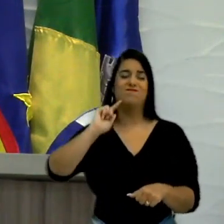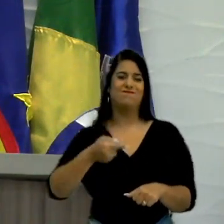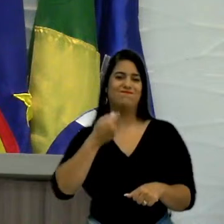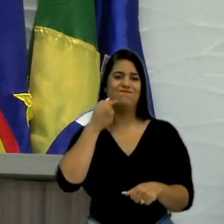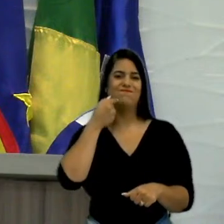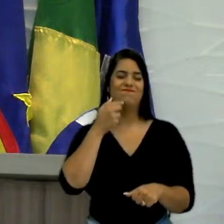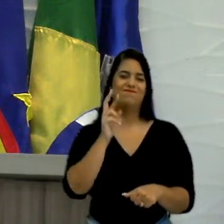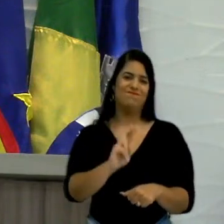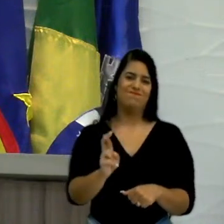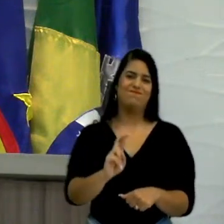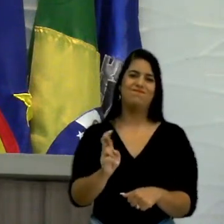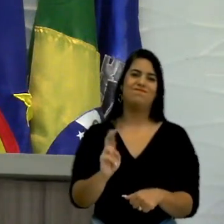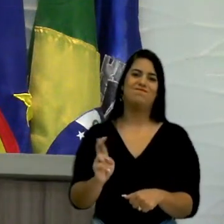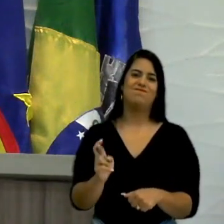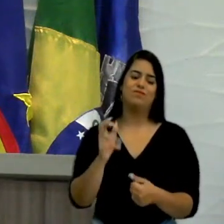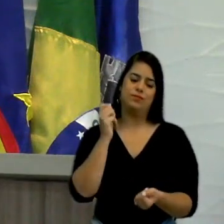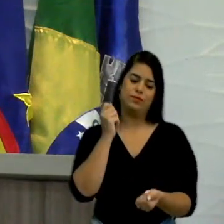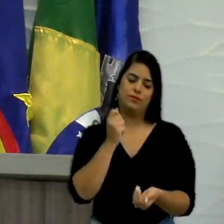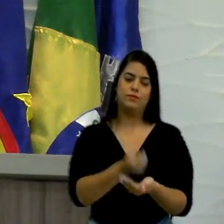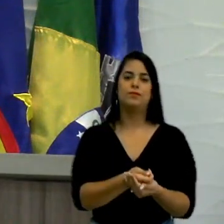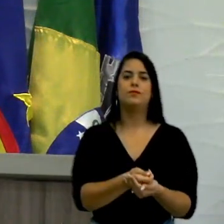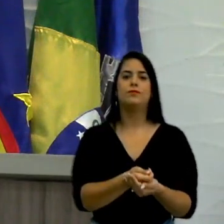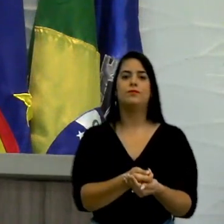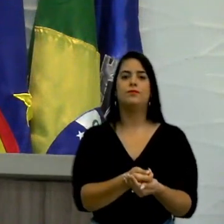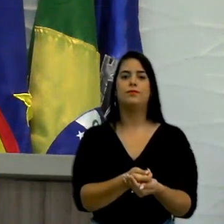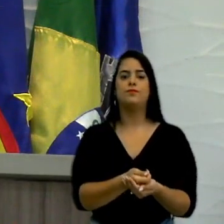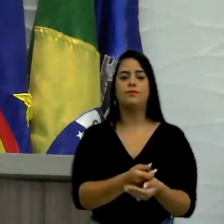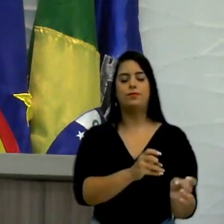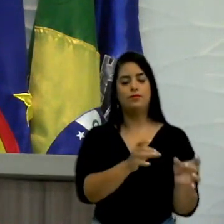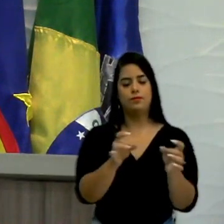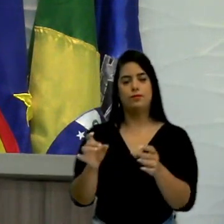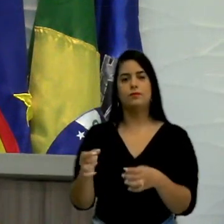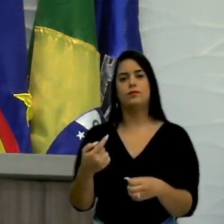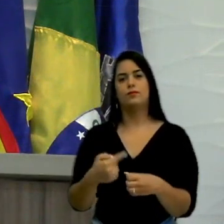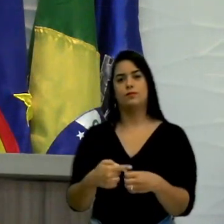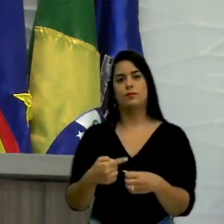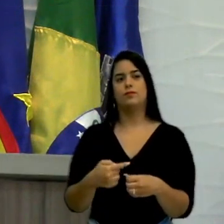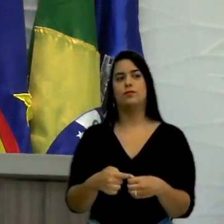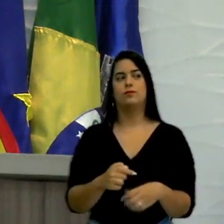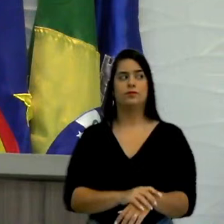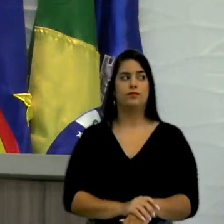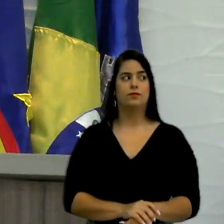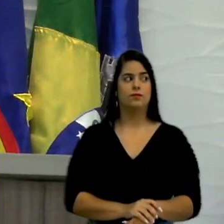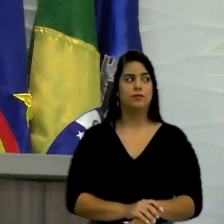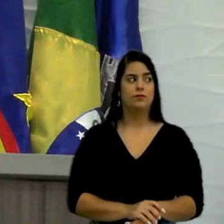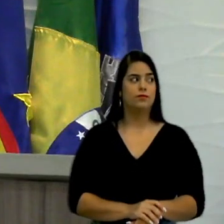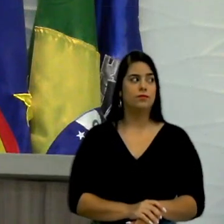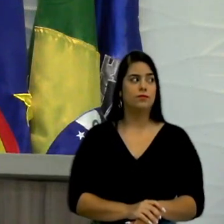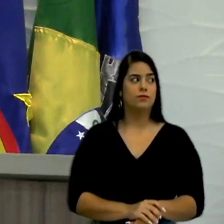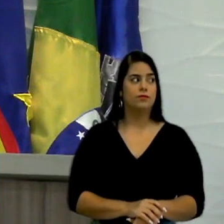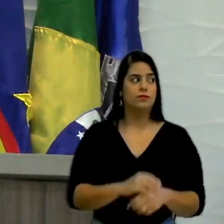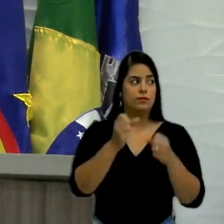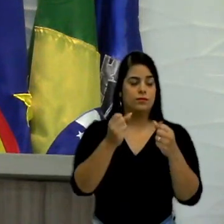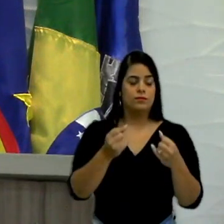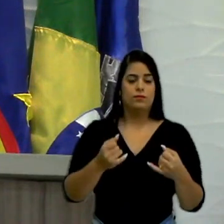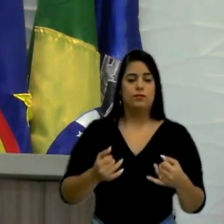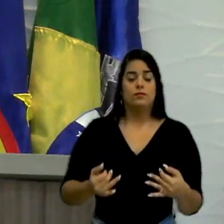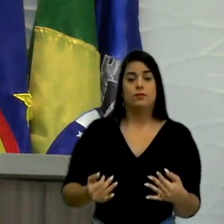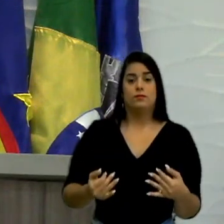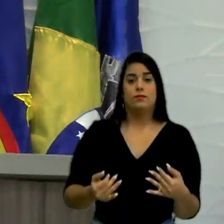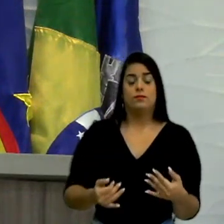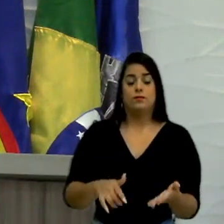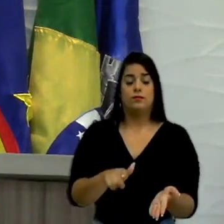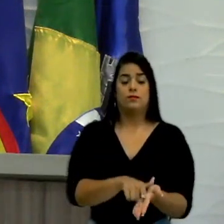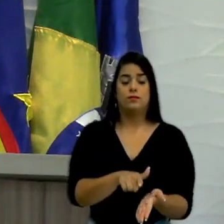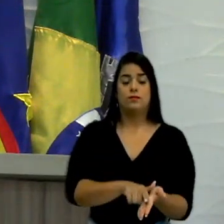ser injetado aqui no comércio local no nosso município. Então fica aí o nosso recado. Com relação aos boletos que o pessoal